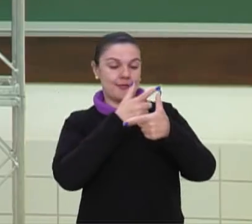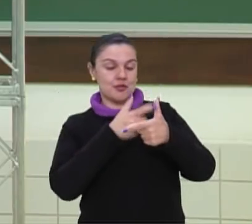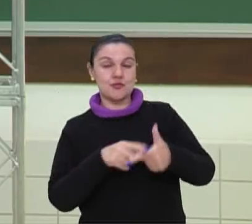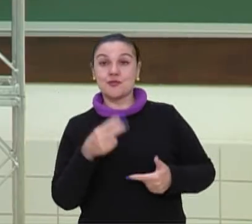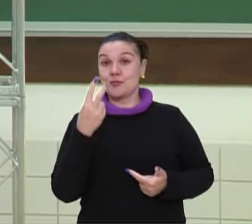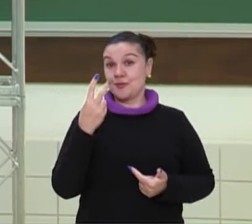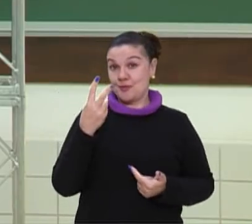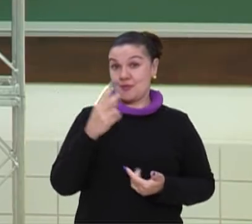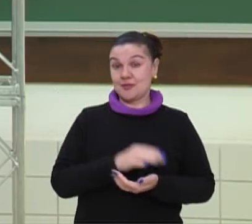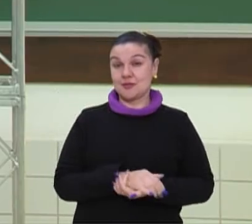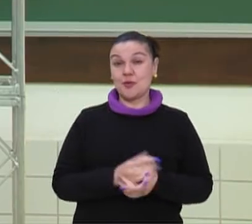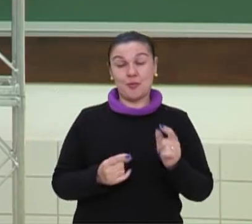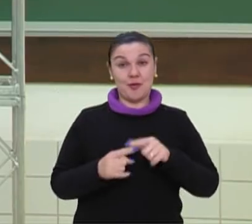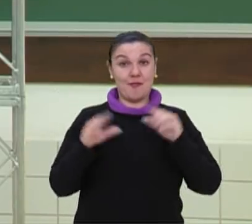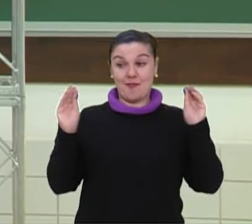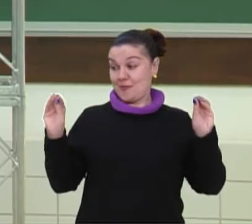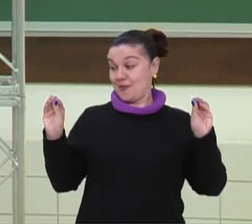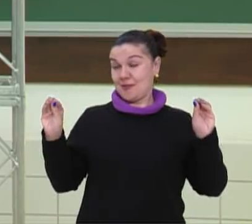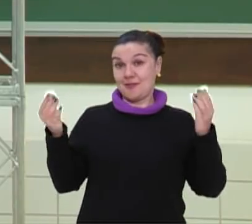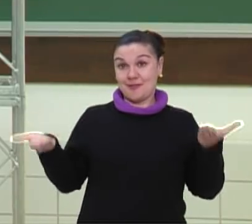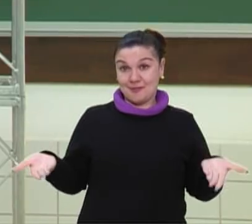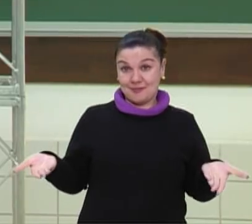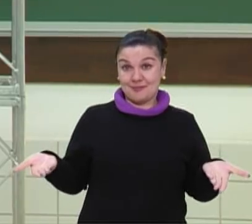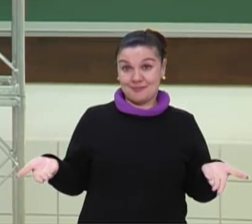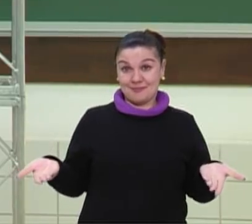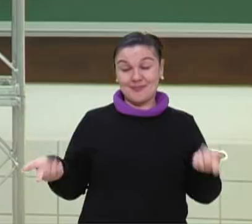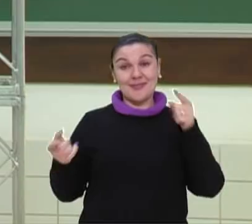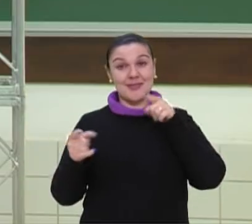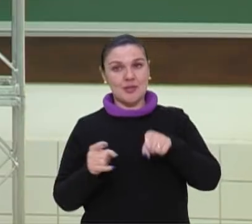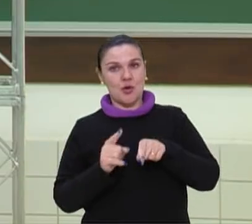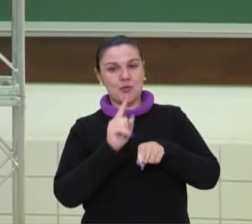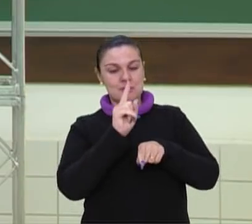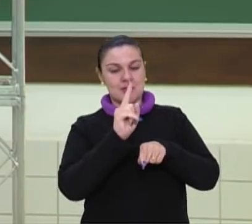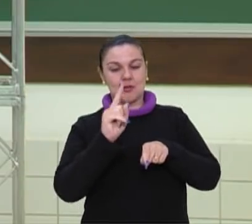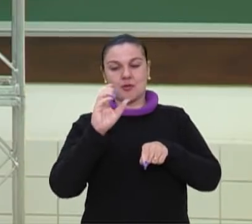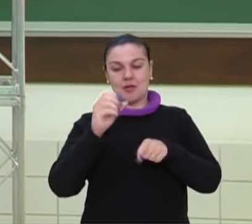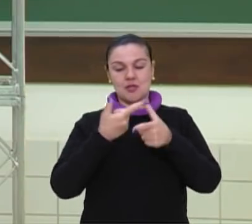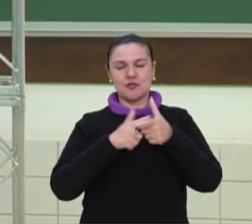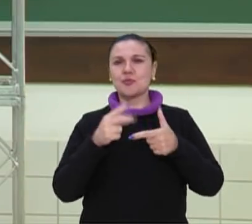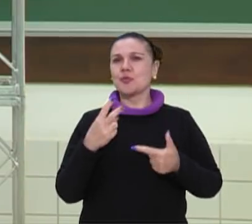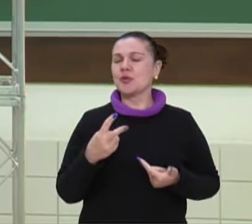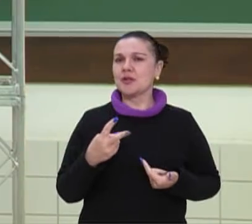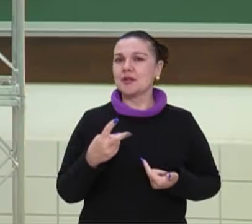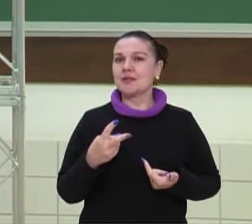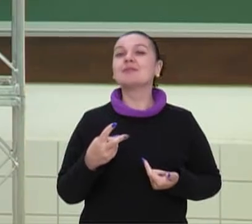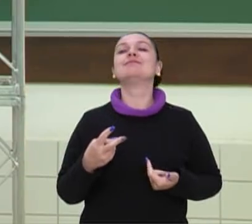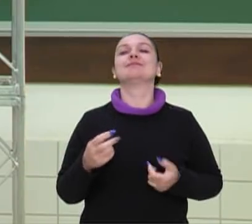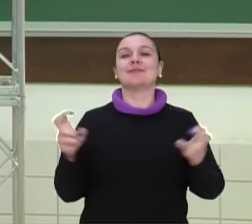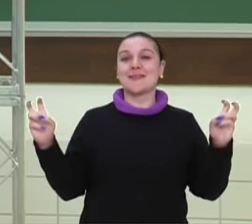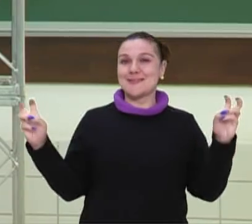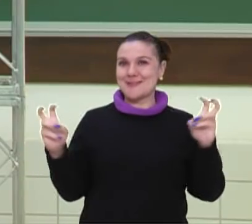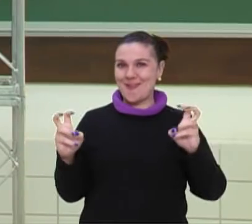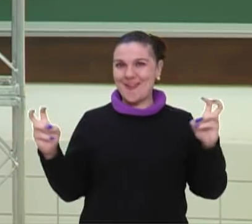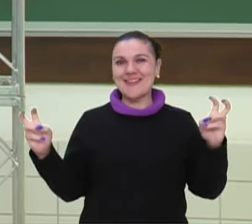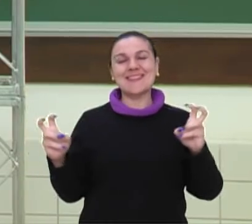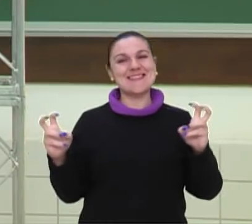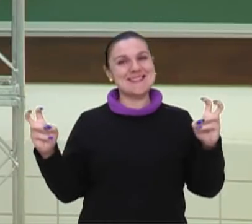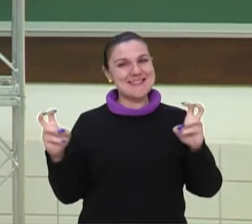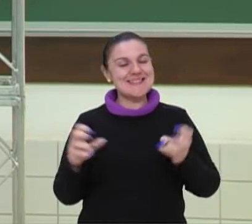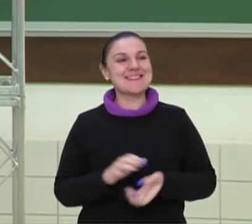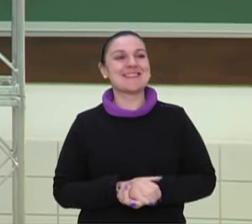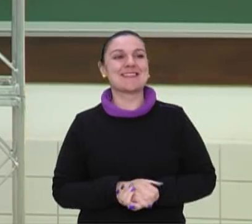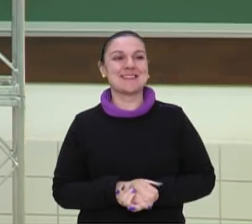por 2 ângulos que faltam, correto? Então, 110 divididos por 2 dá quanto? Isso, 55